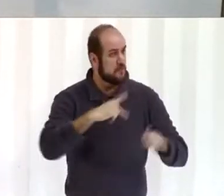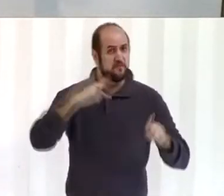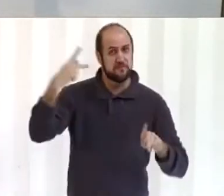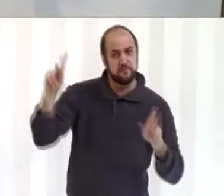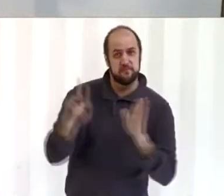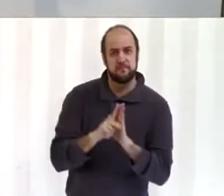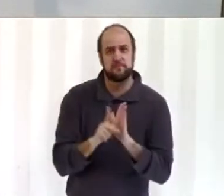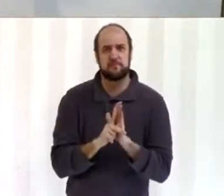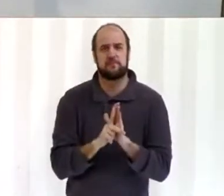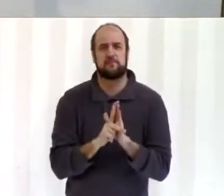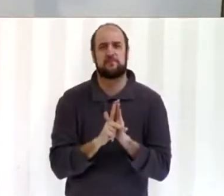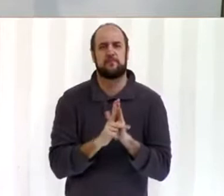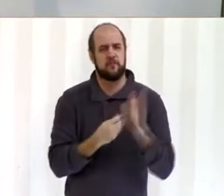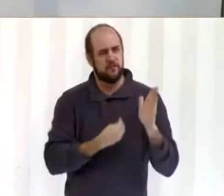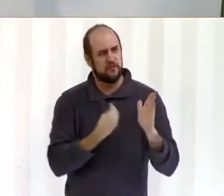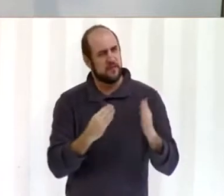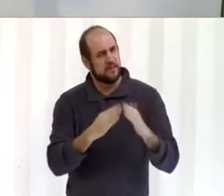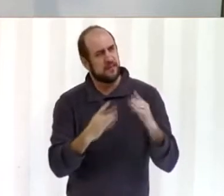nossa igreja.